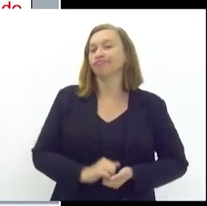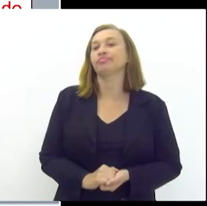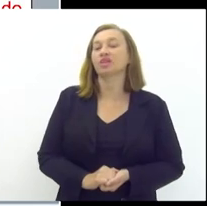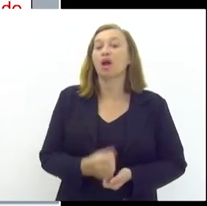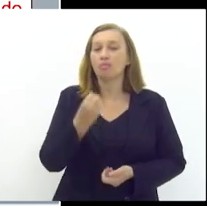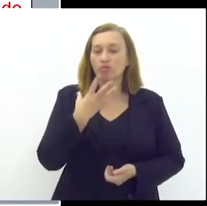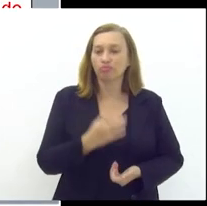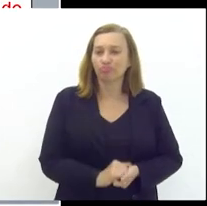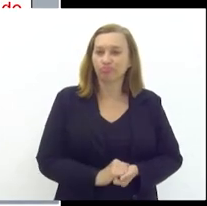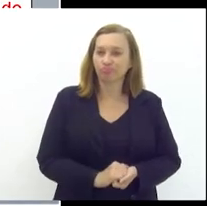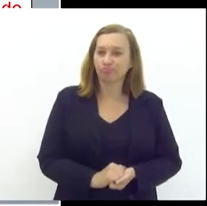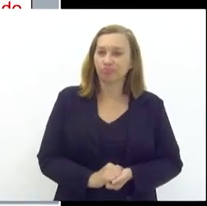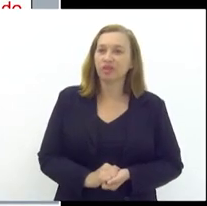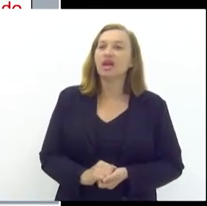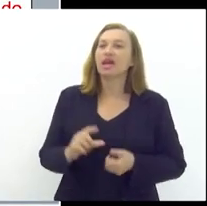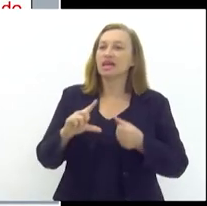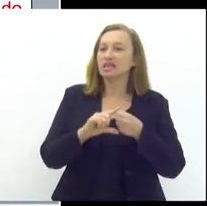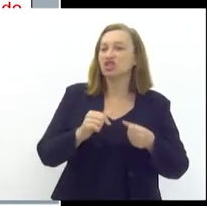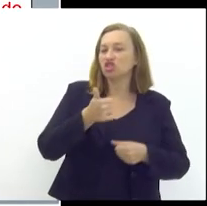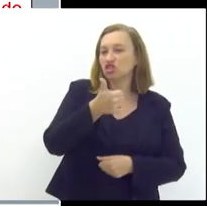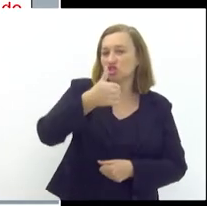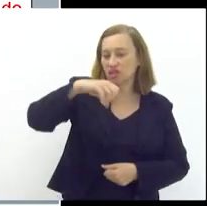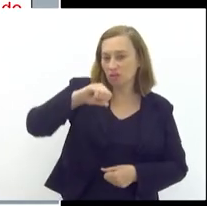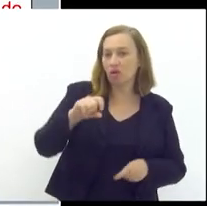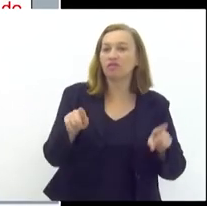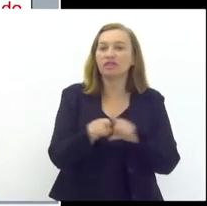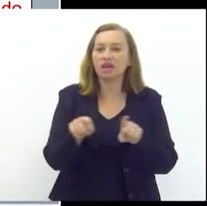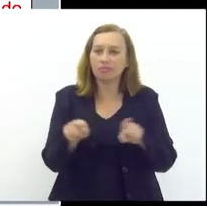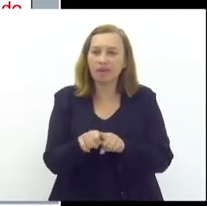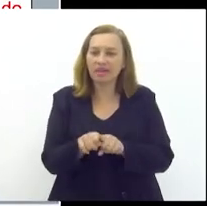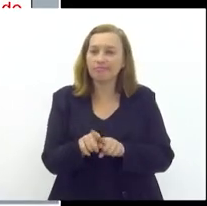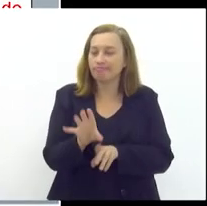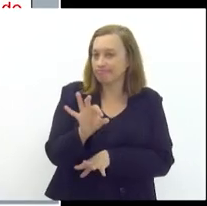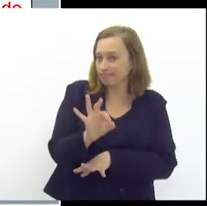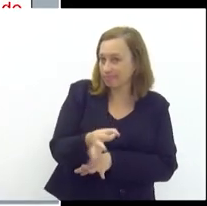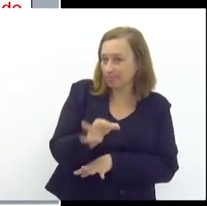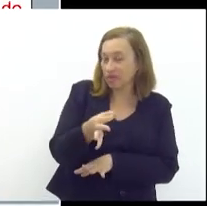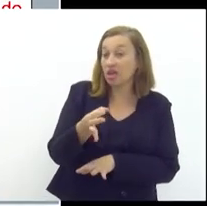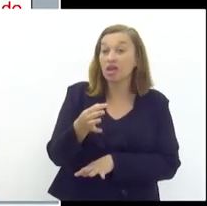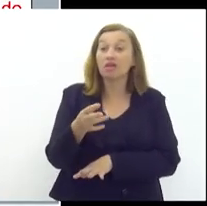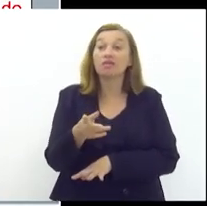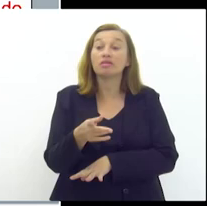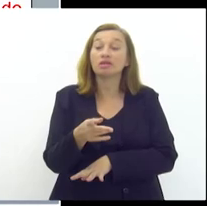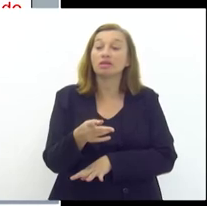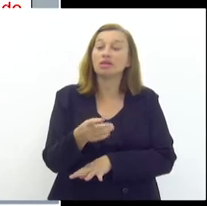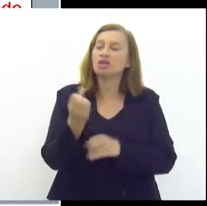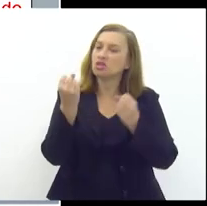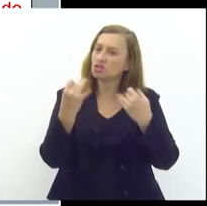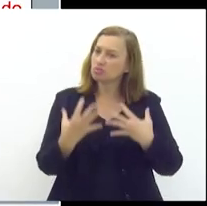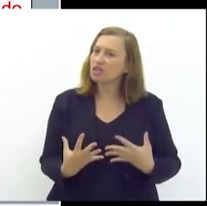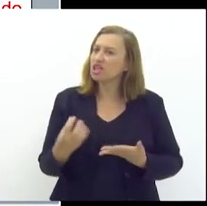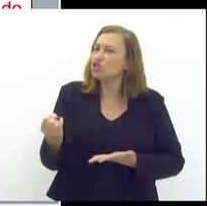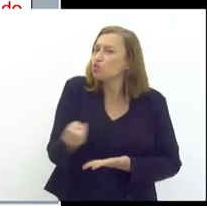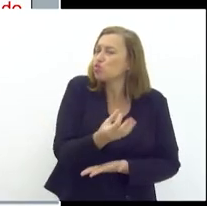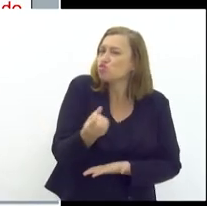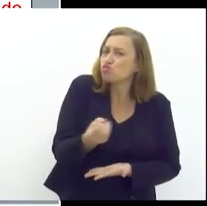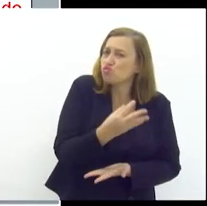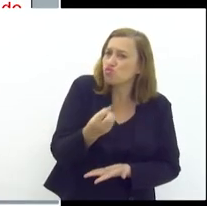bom E esse artigo 19 também cabalísticamente Diz que esse novo